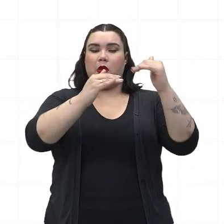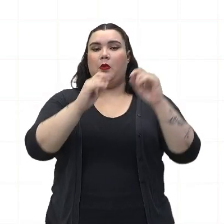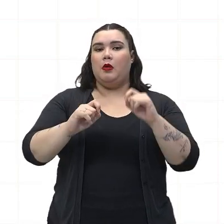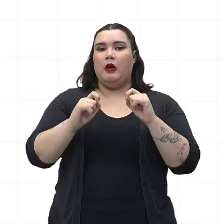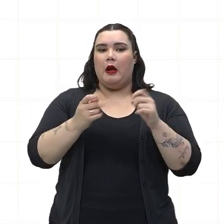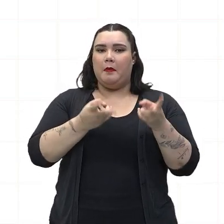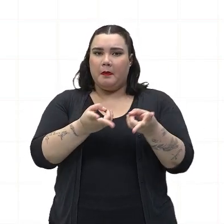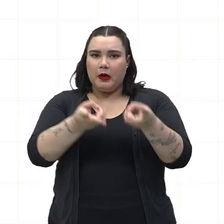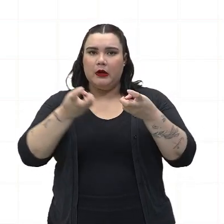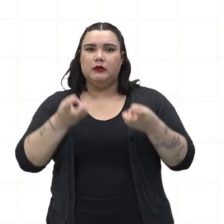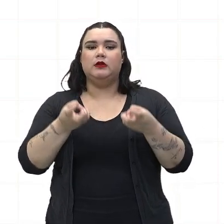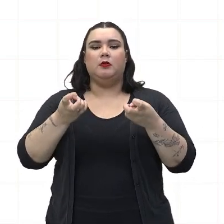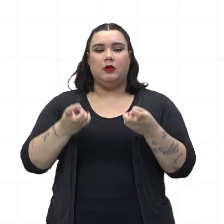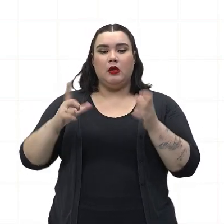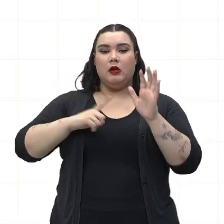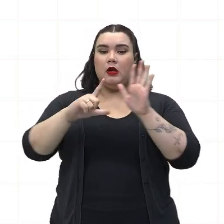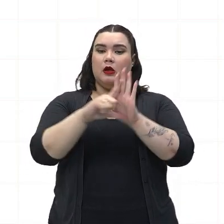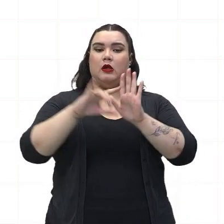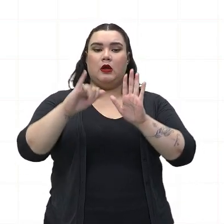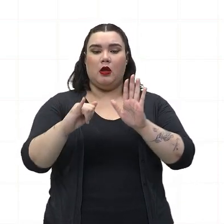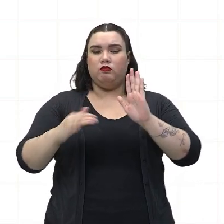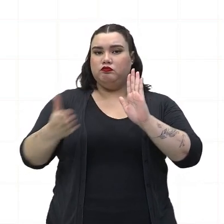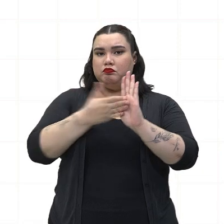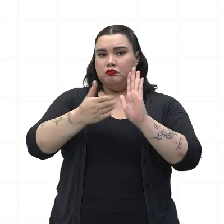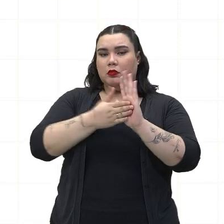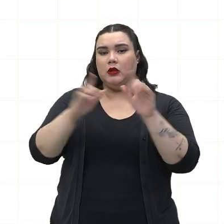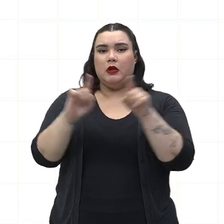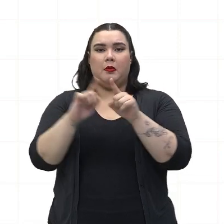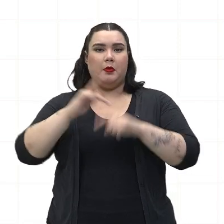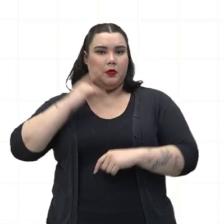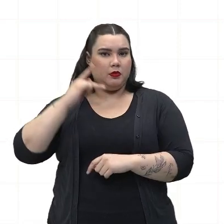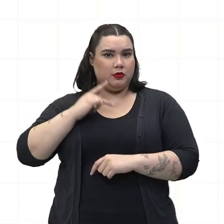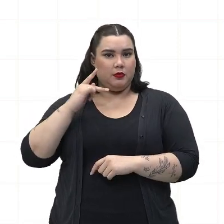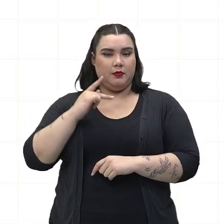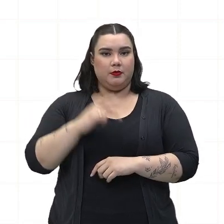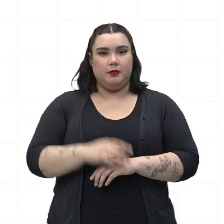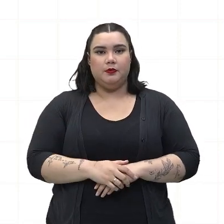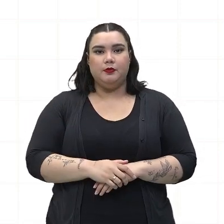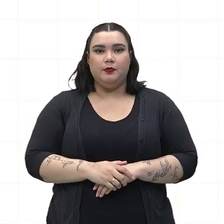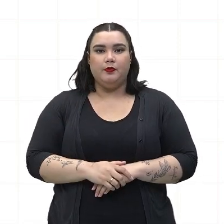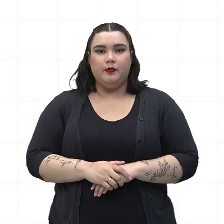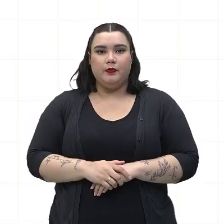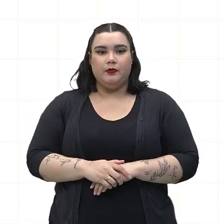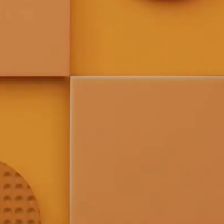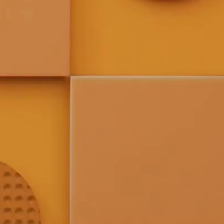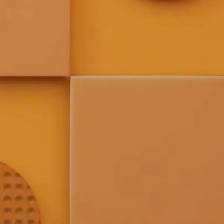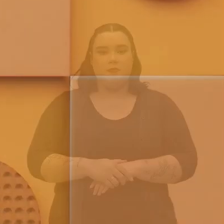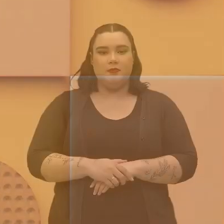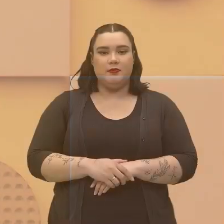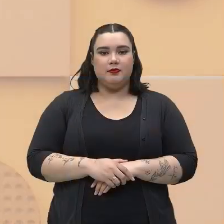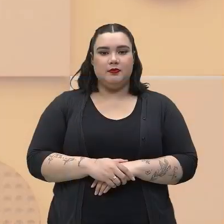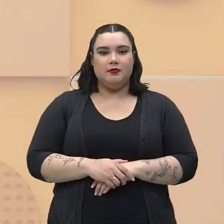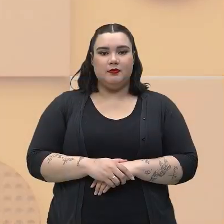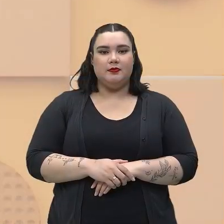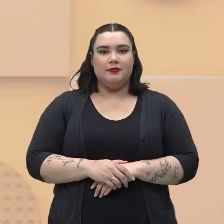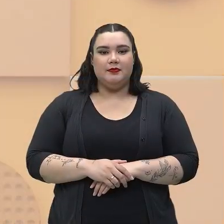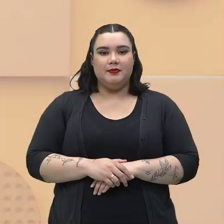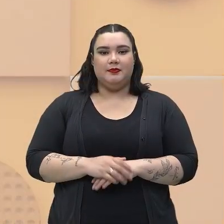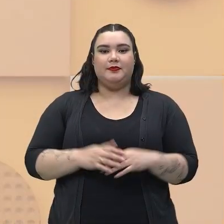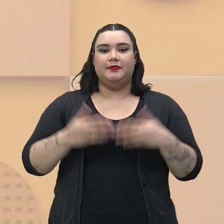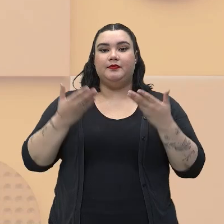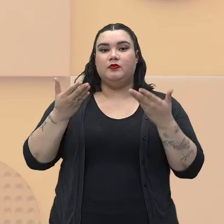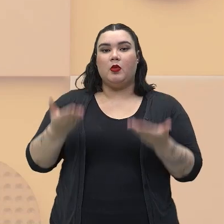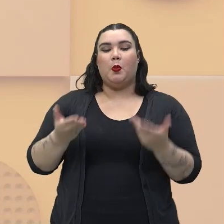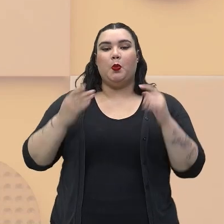significativos em termos de reconhecimento legal e político. Então, no que